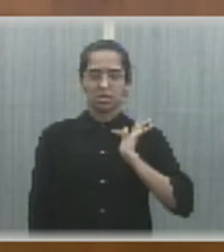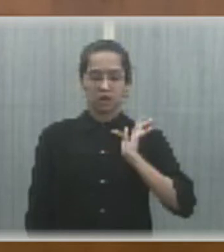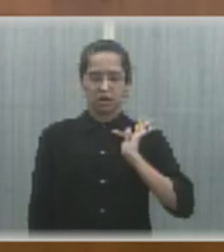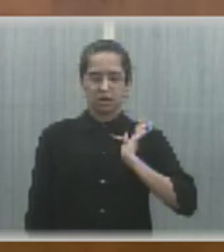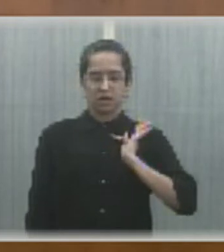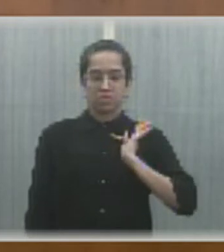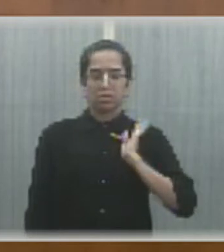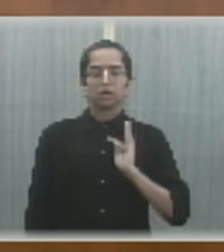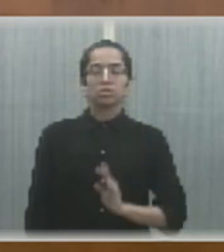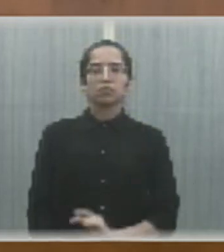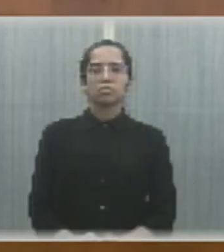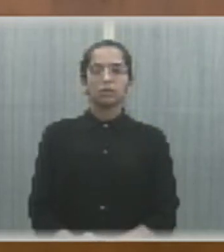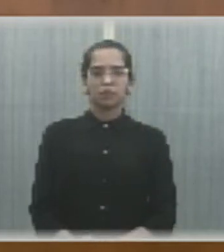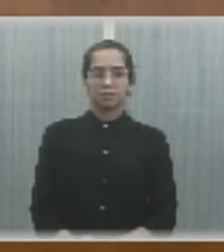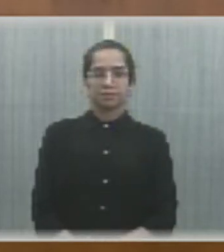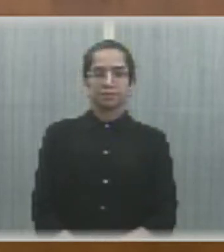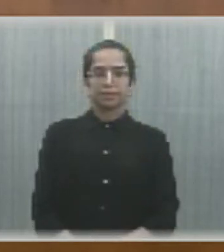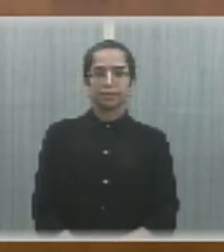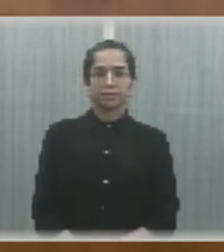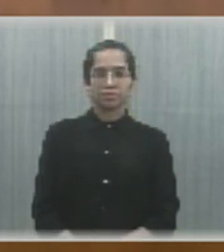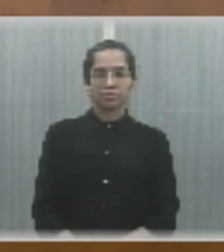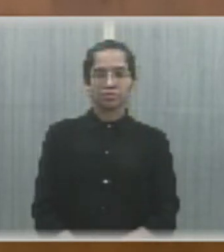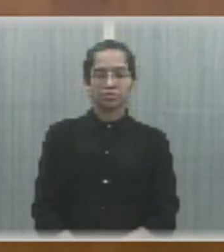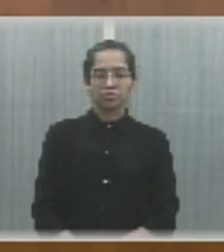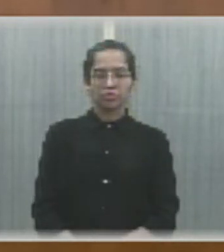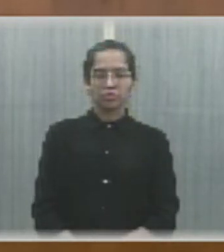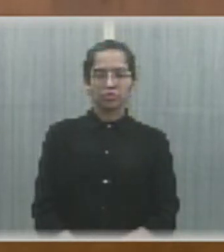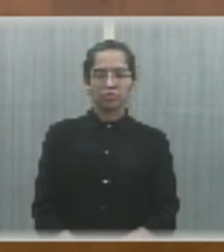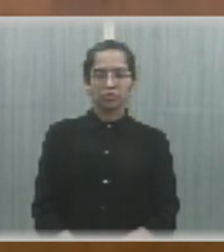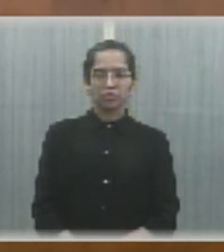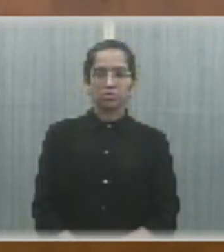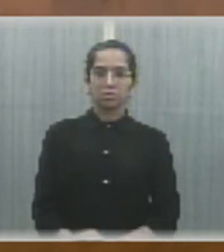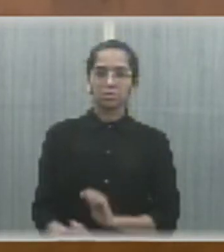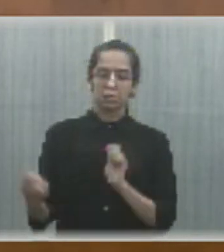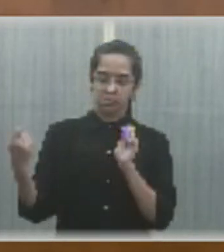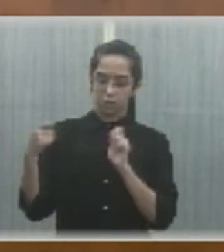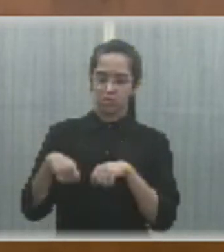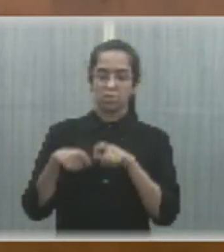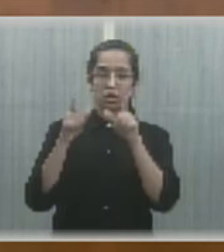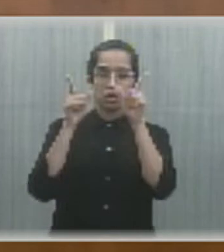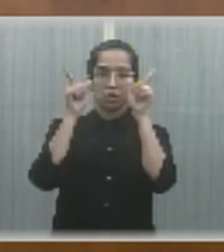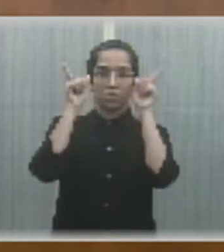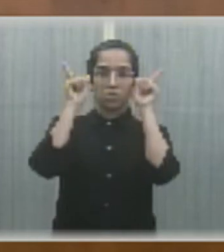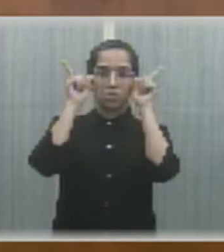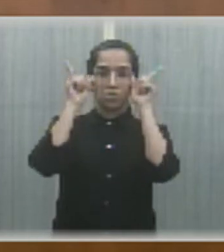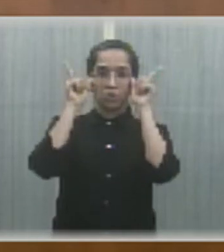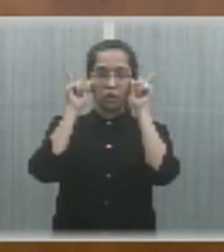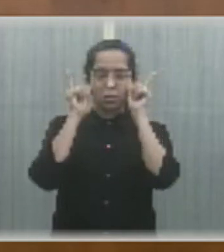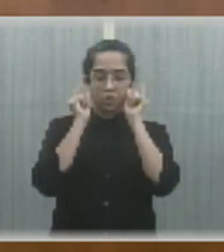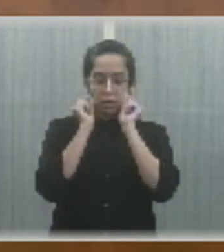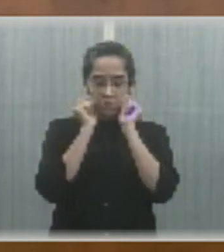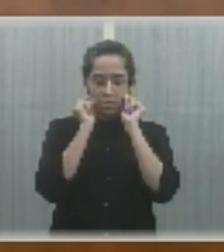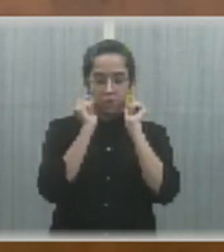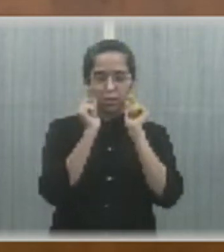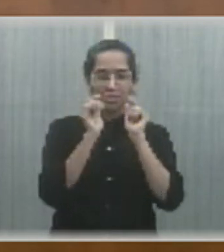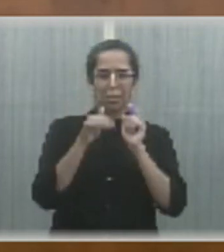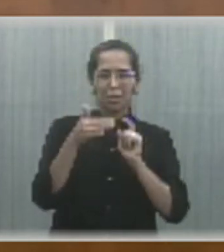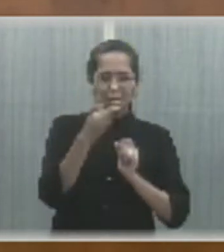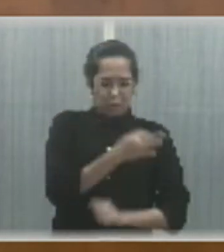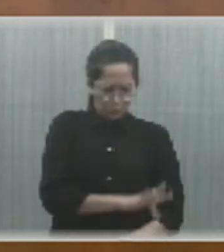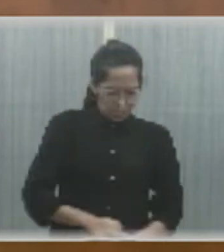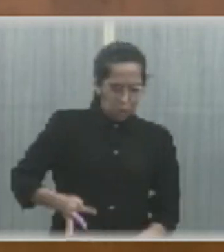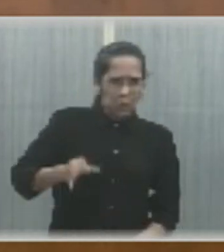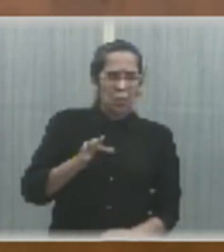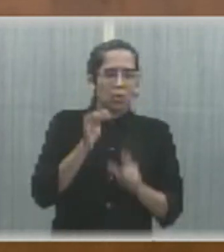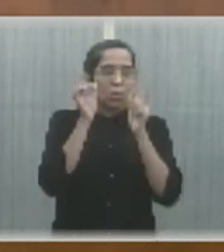todos os instrumentos que possa aliviar a dor de uma parturiente na hora do parto. E,